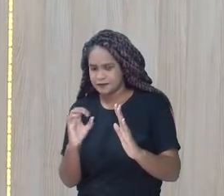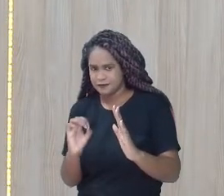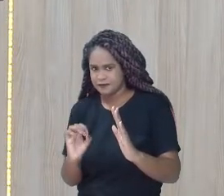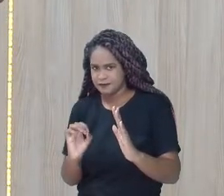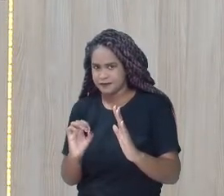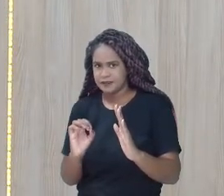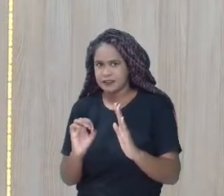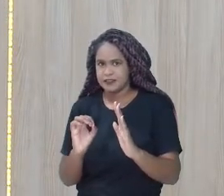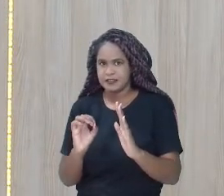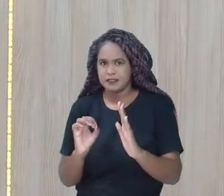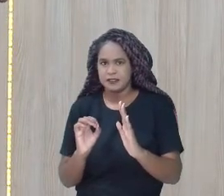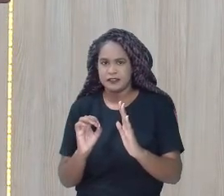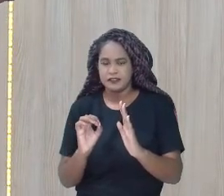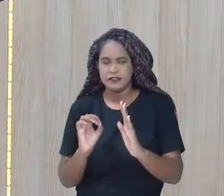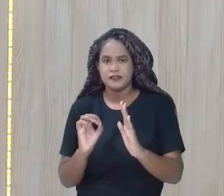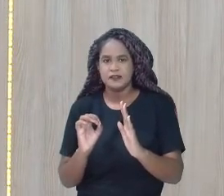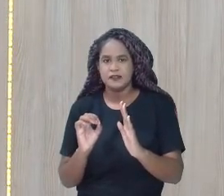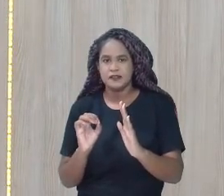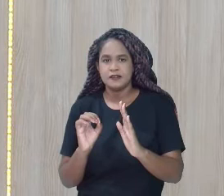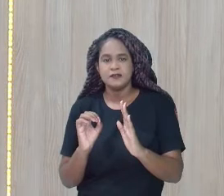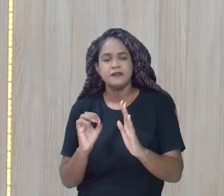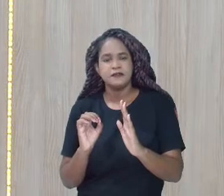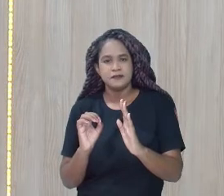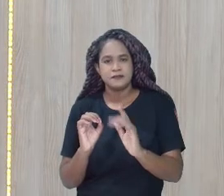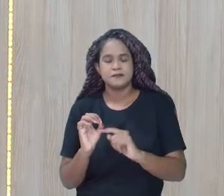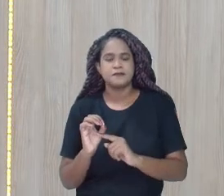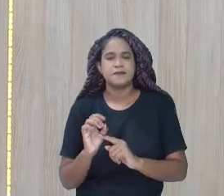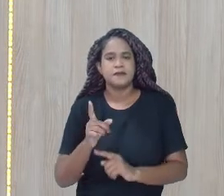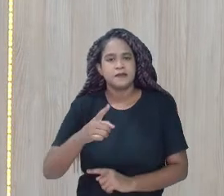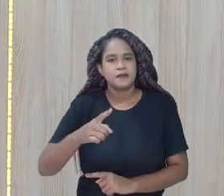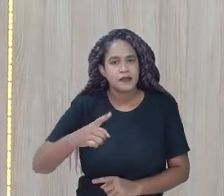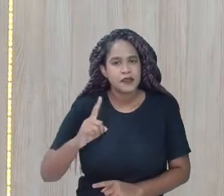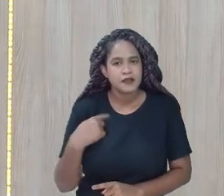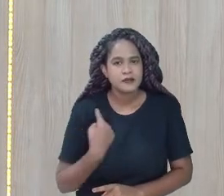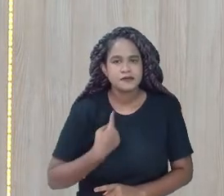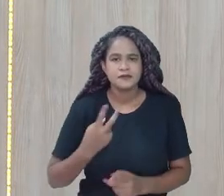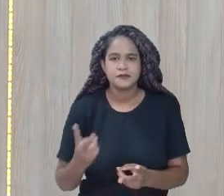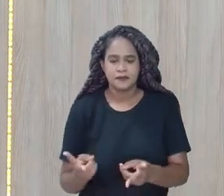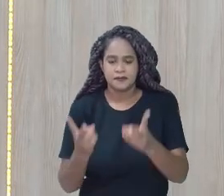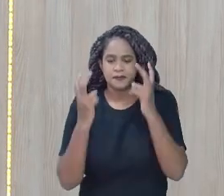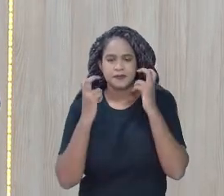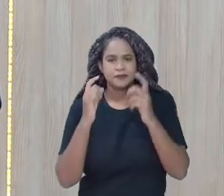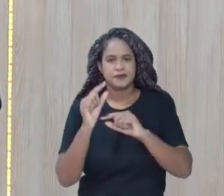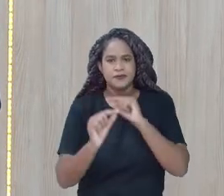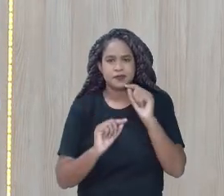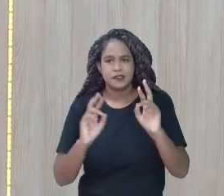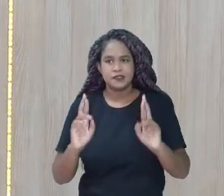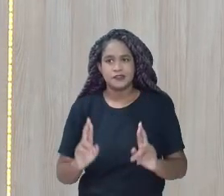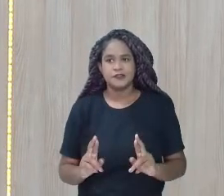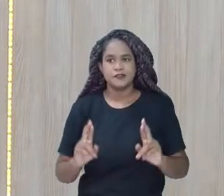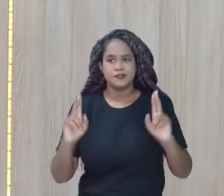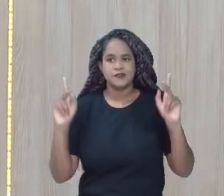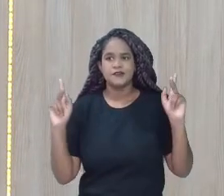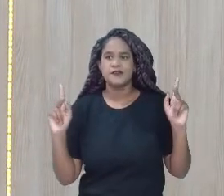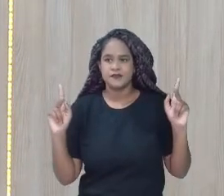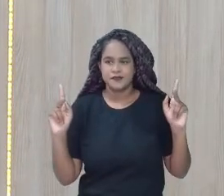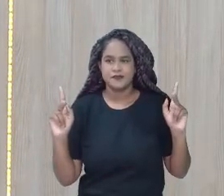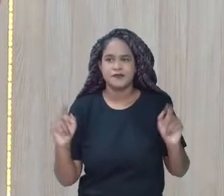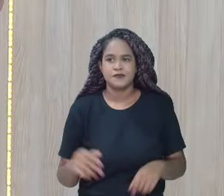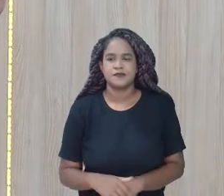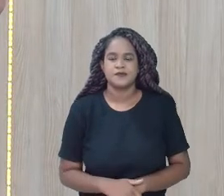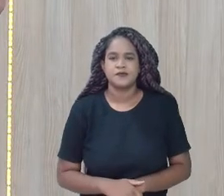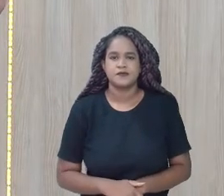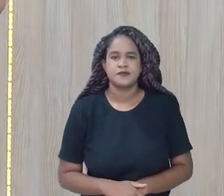20 décadas depois, né, 20, nós percebemos aí a diferença que existe. Então,